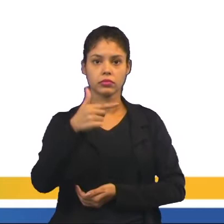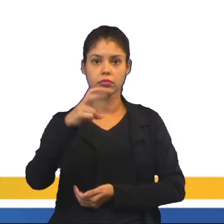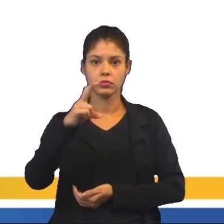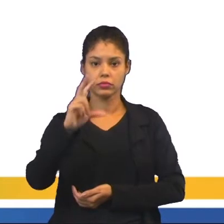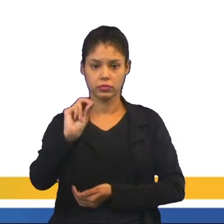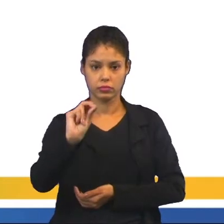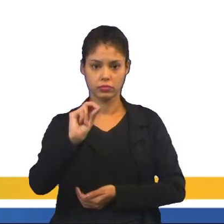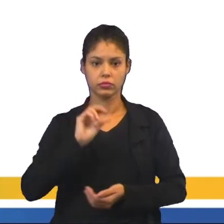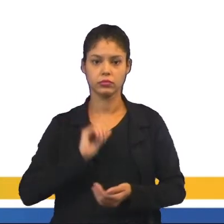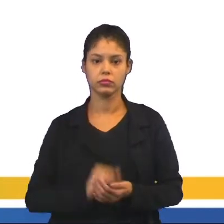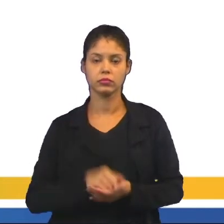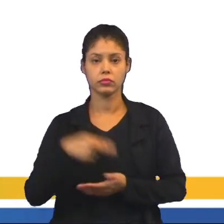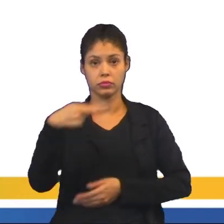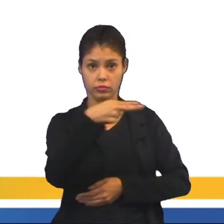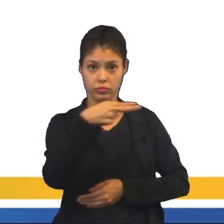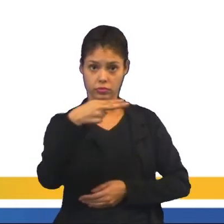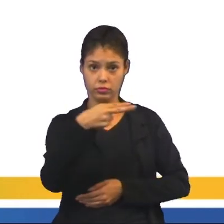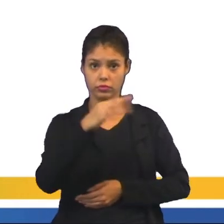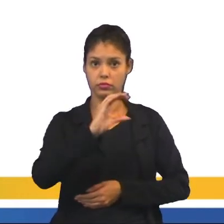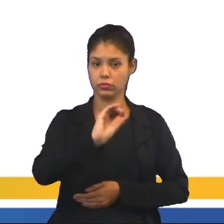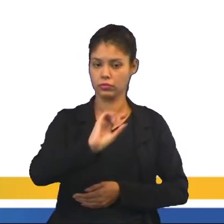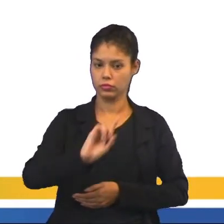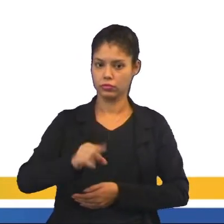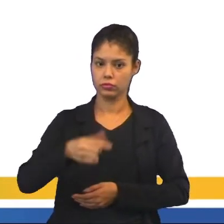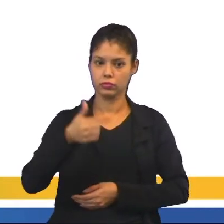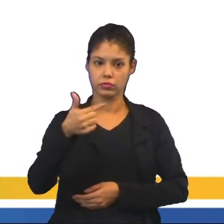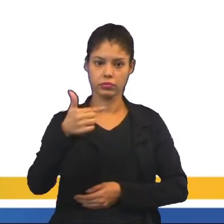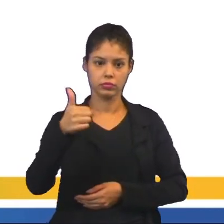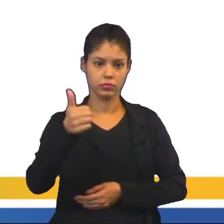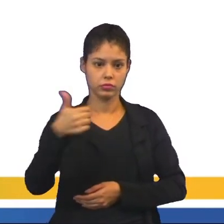53 dividido para 250, que é igual a